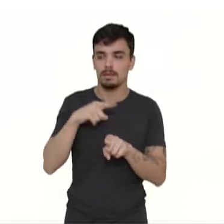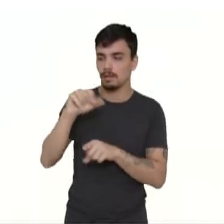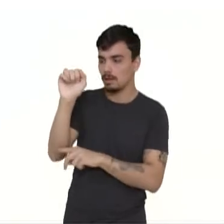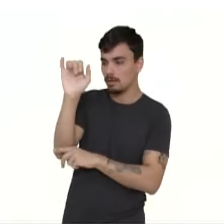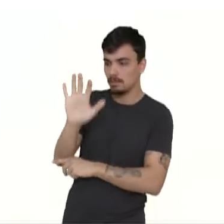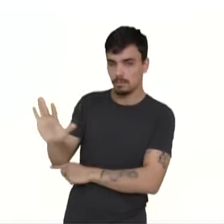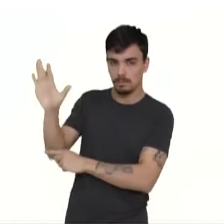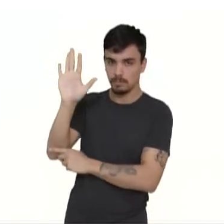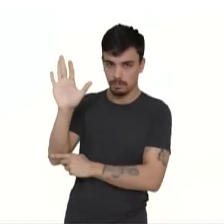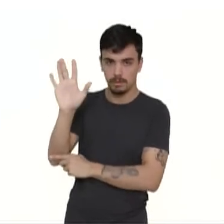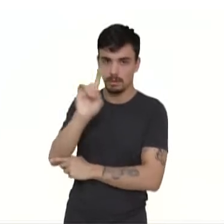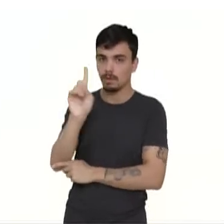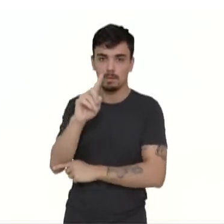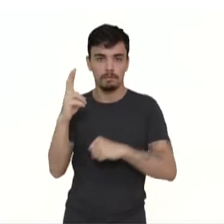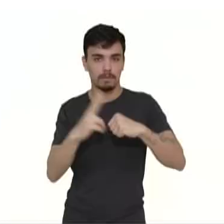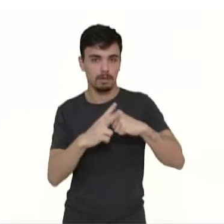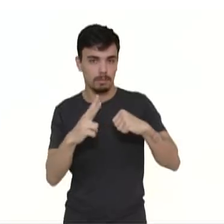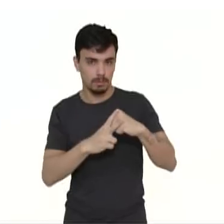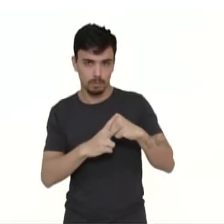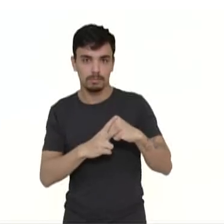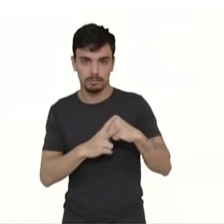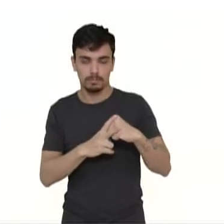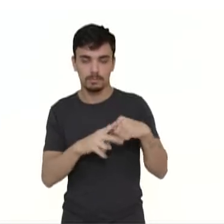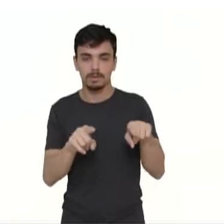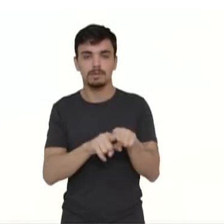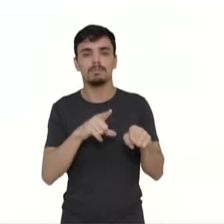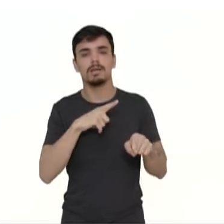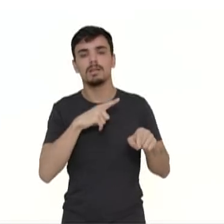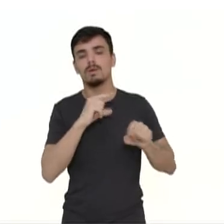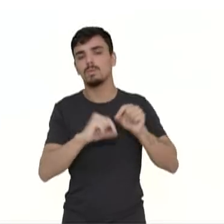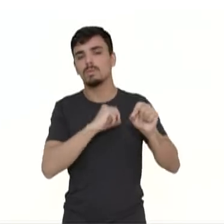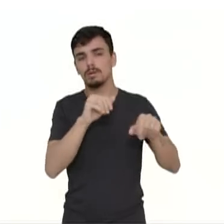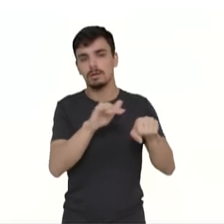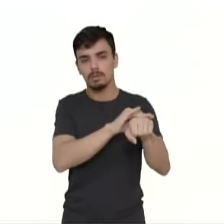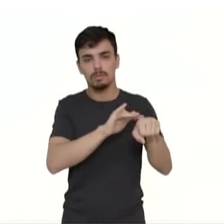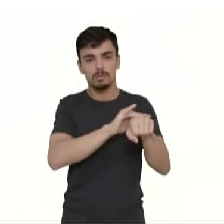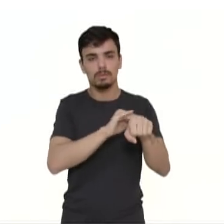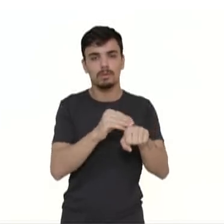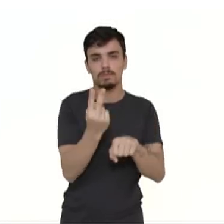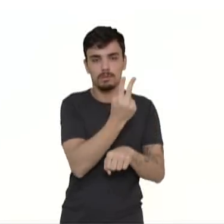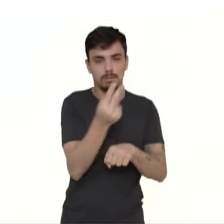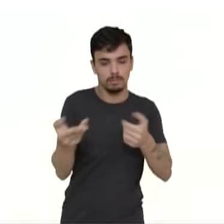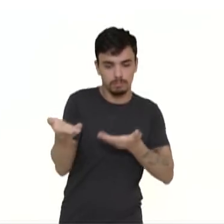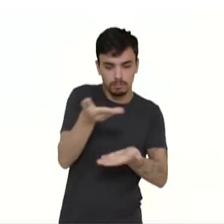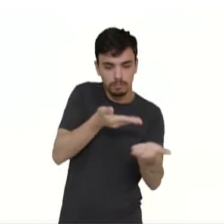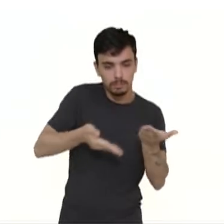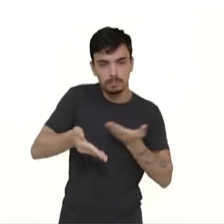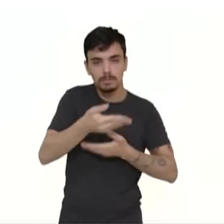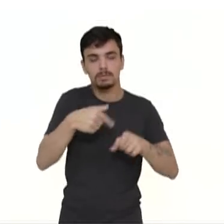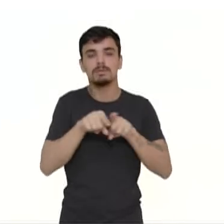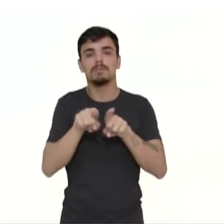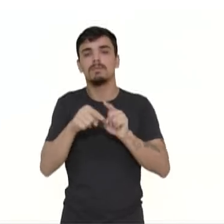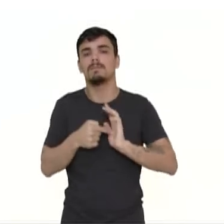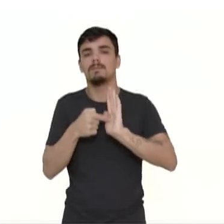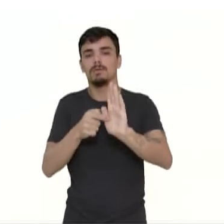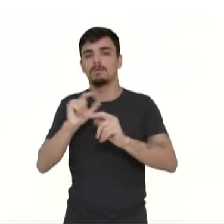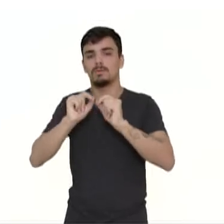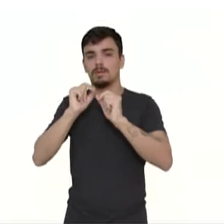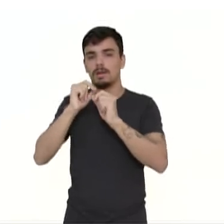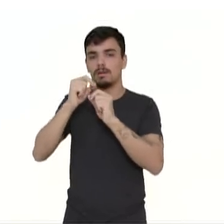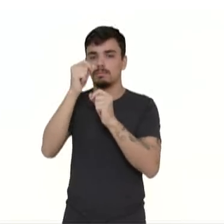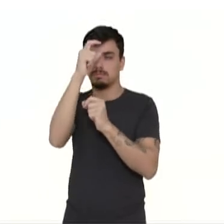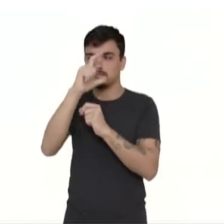imagens, linguagem não verbal. Normalmente apresenta a conversa de no mínimo duas pessoas e apresenta balões